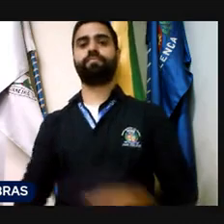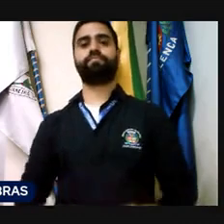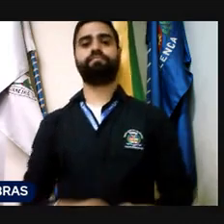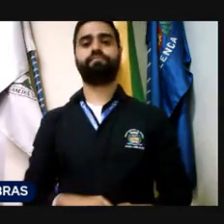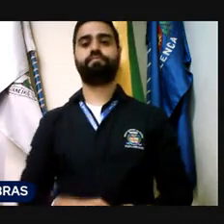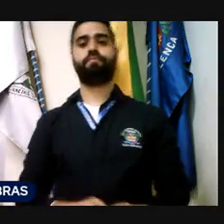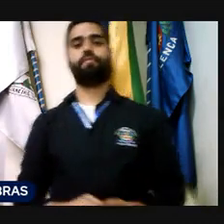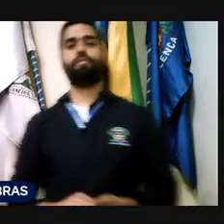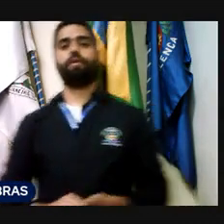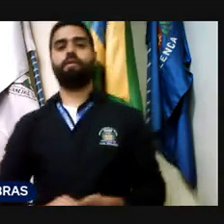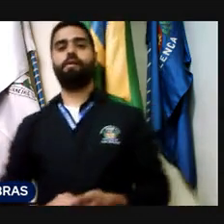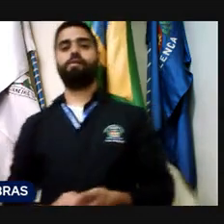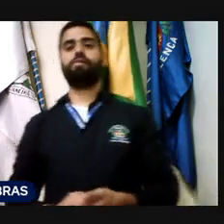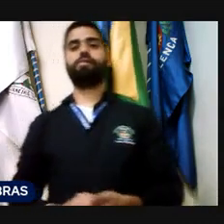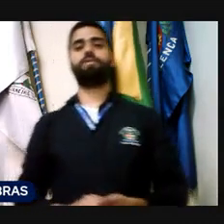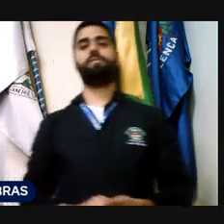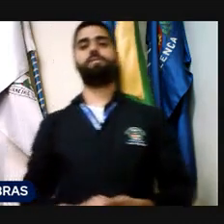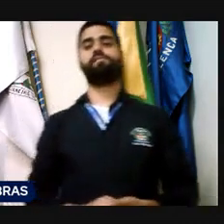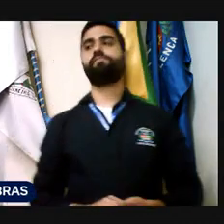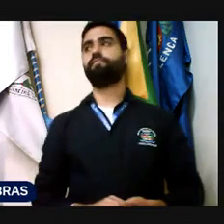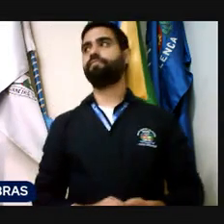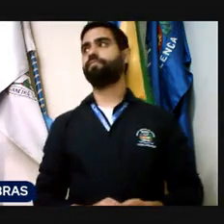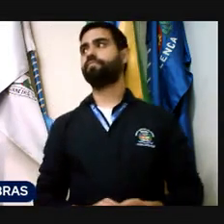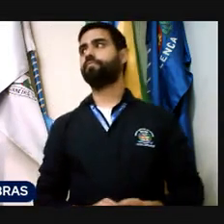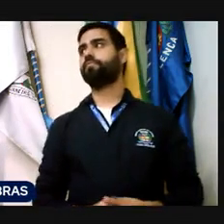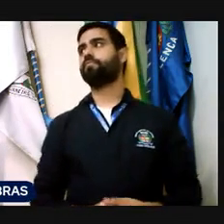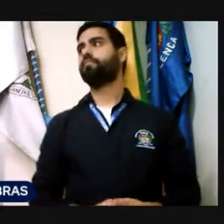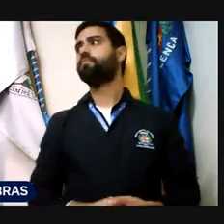lei da ficha limpa. Em discussão,